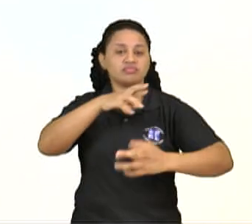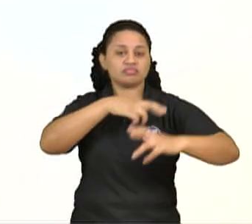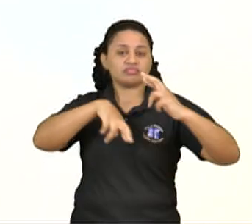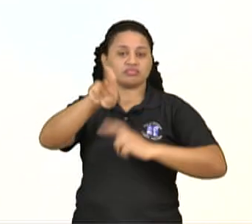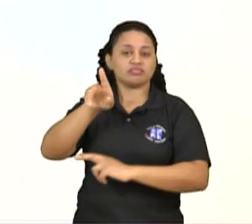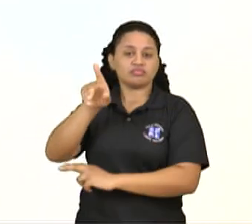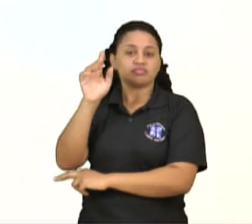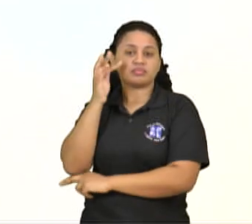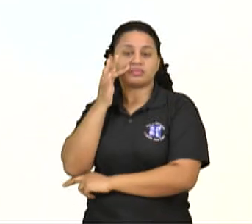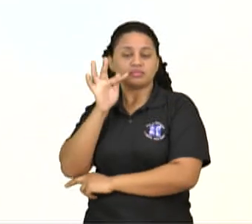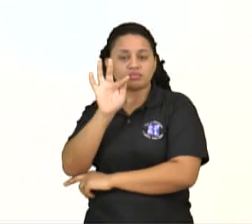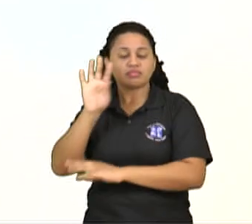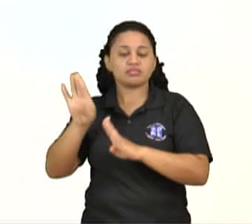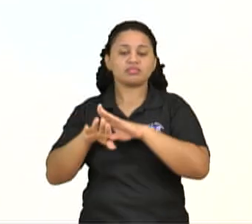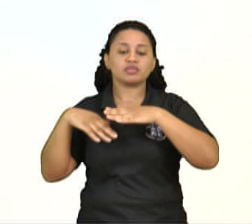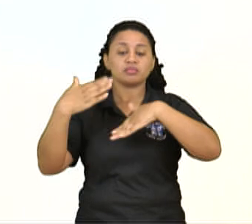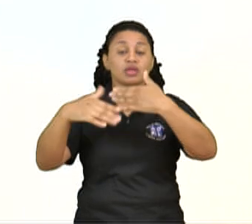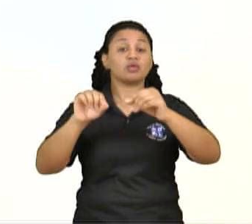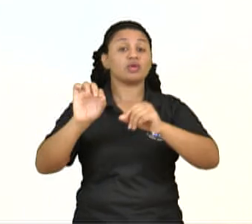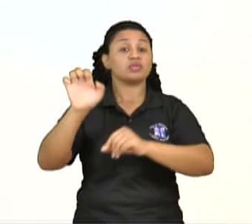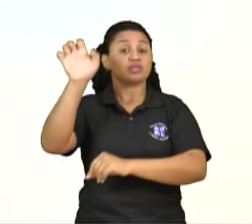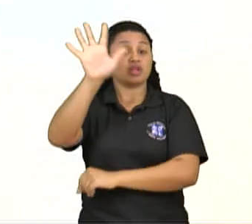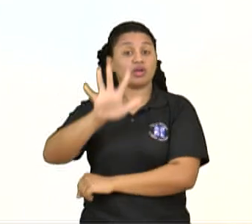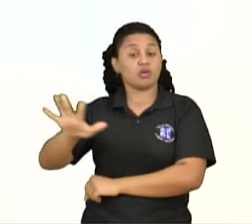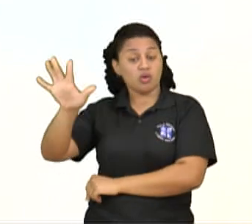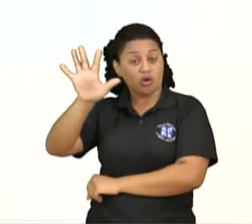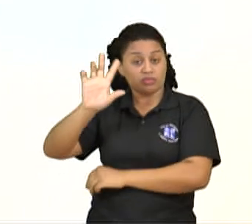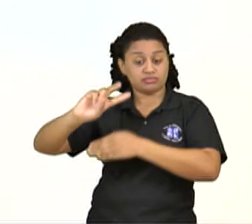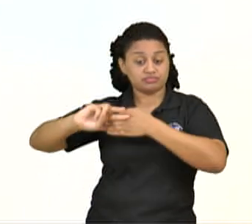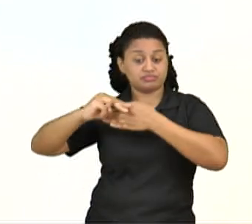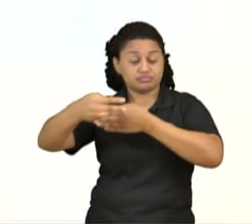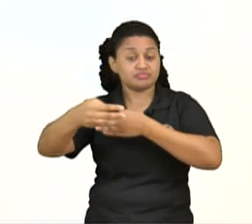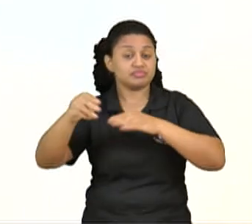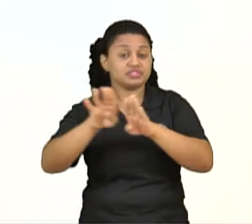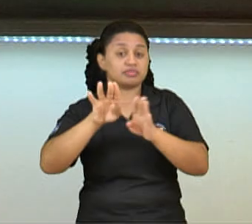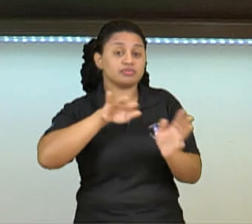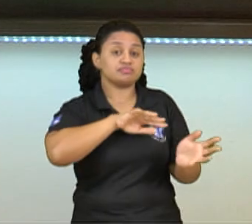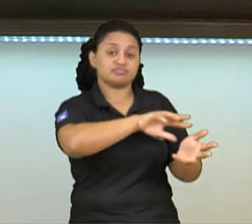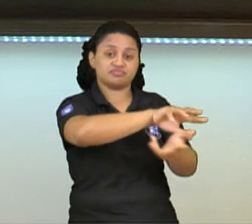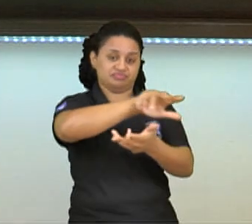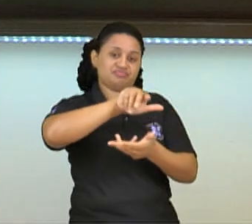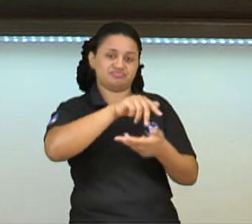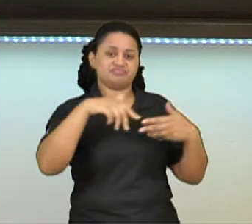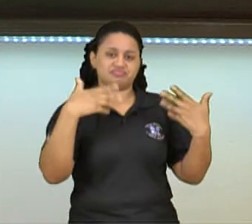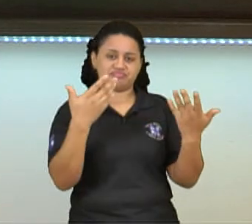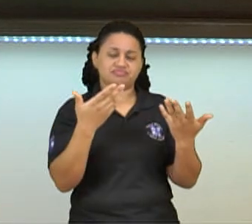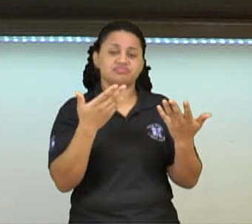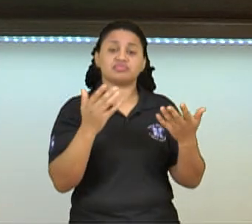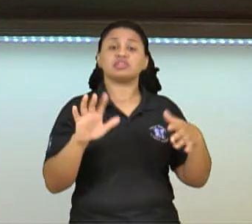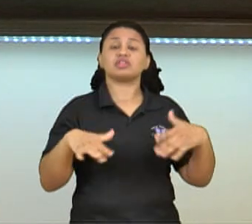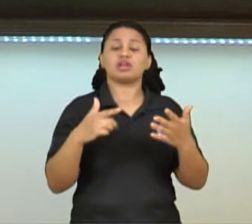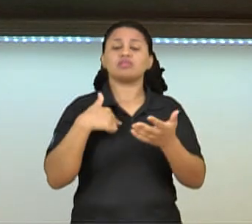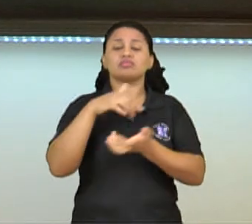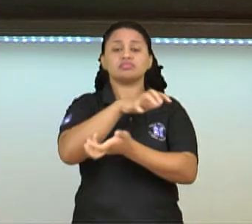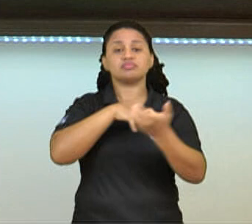seus desdobramentos na Europa e no mundo. A Revolução Francesa, ela vai ter ali o seu início